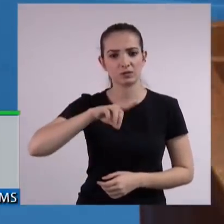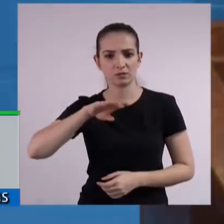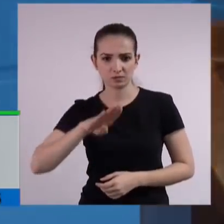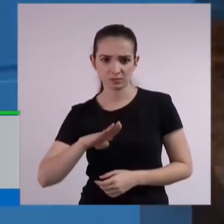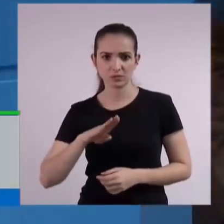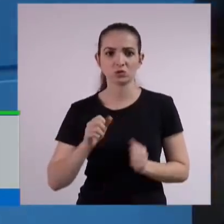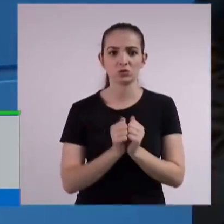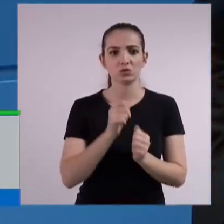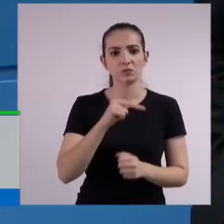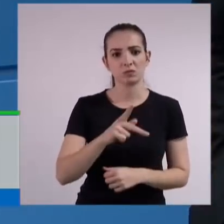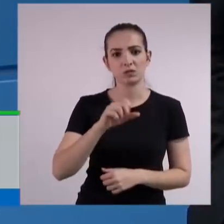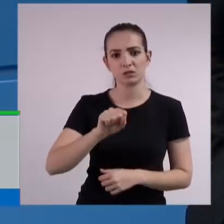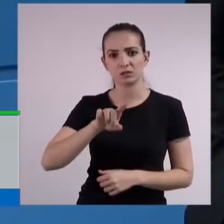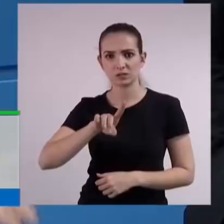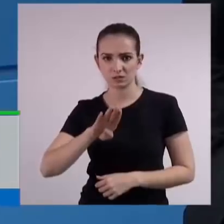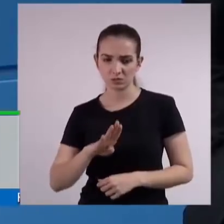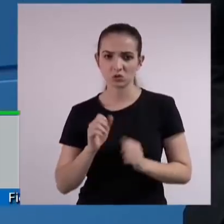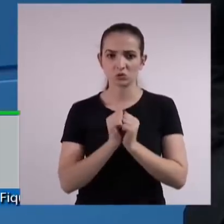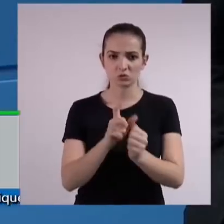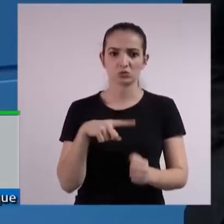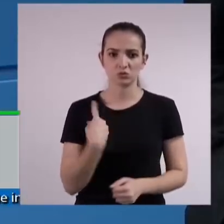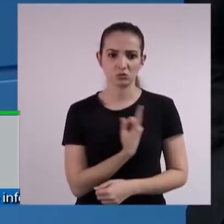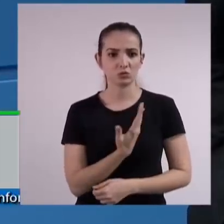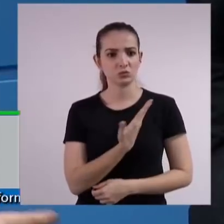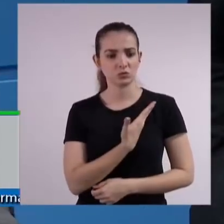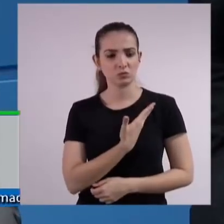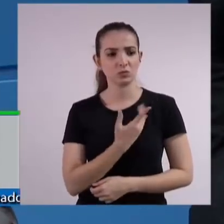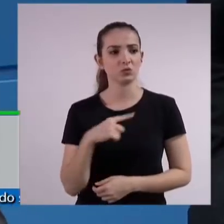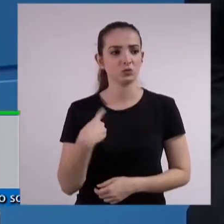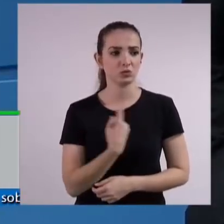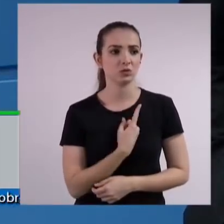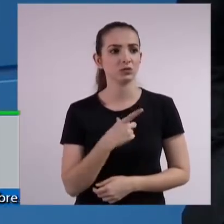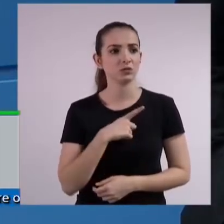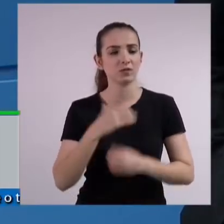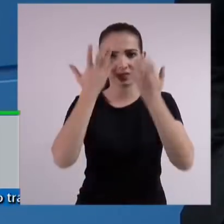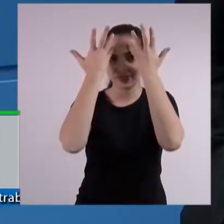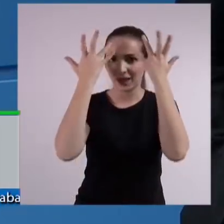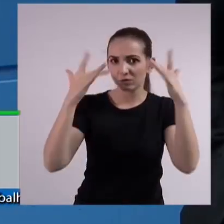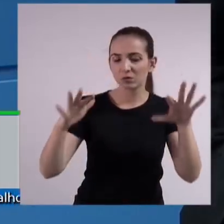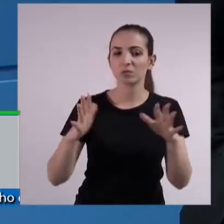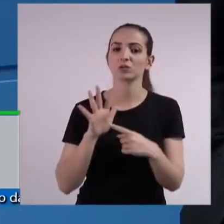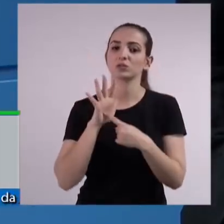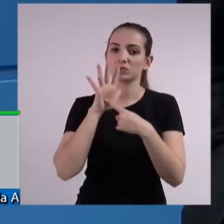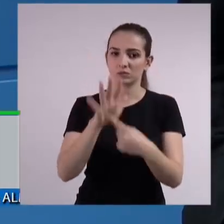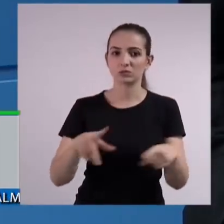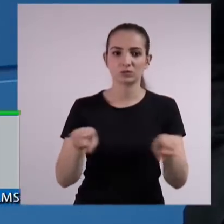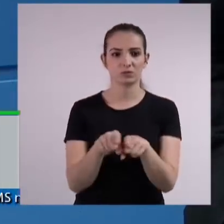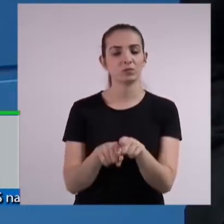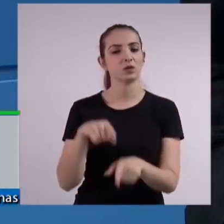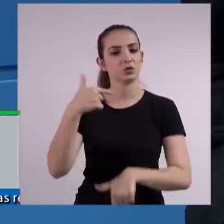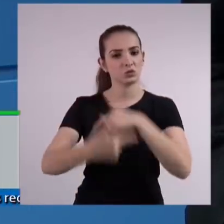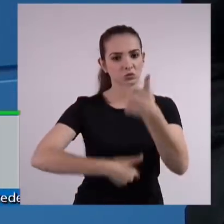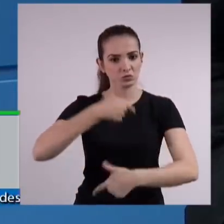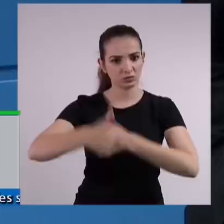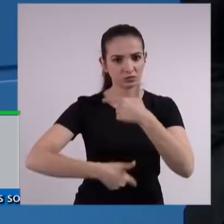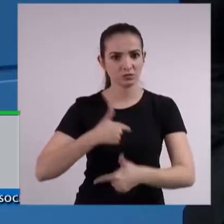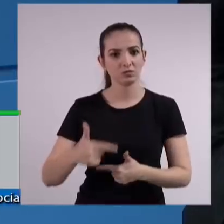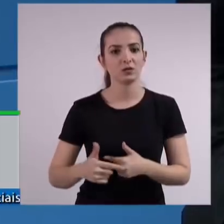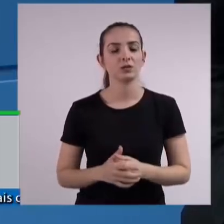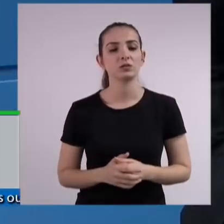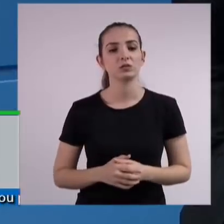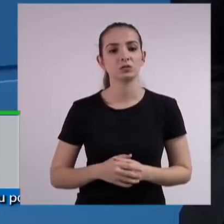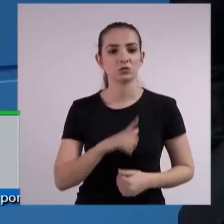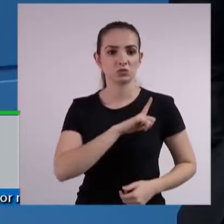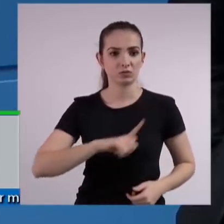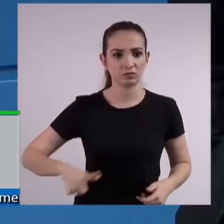PSDB, juntamente com nossos companheiros aqui, haveremos naturalmente de apresentar também o trabalho e o legado que o governador